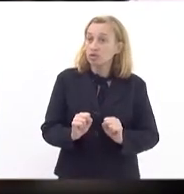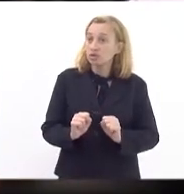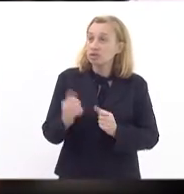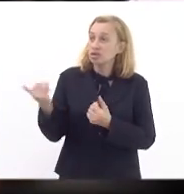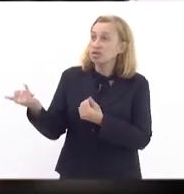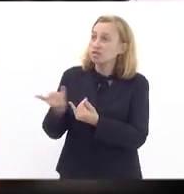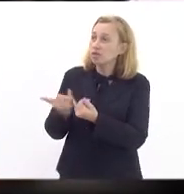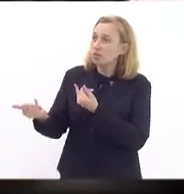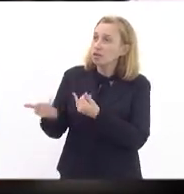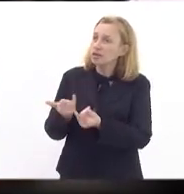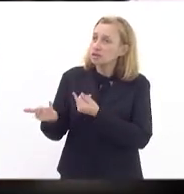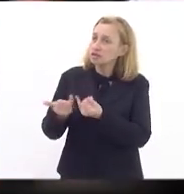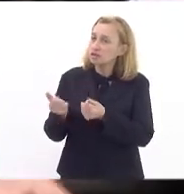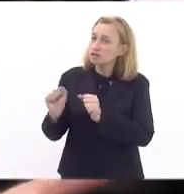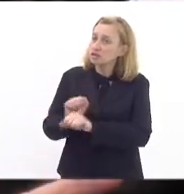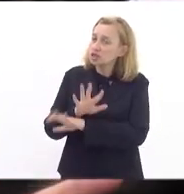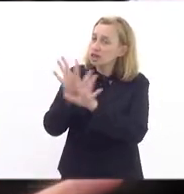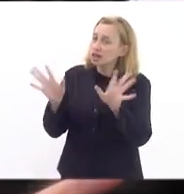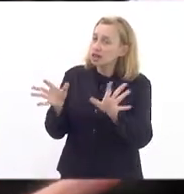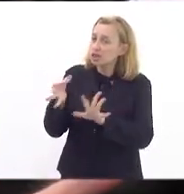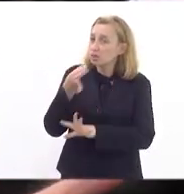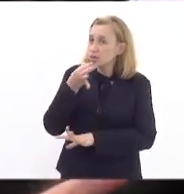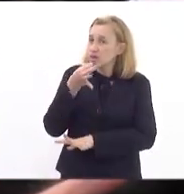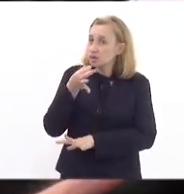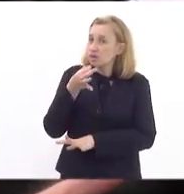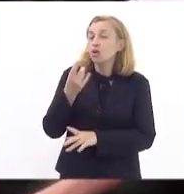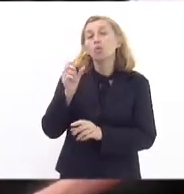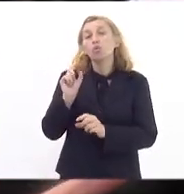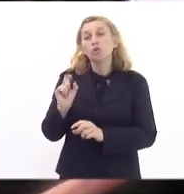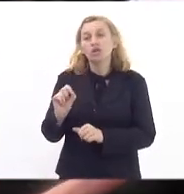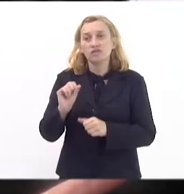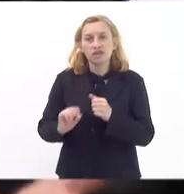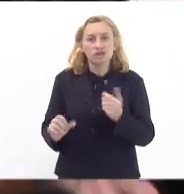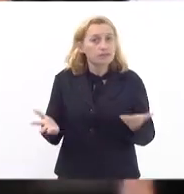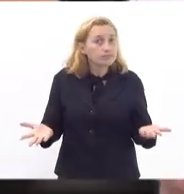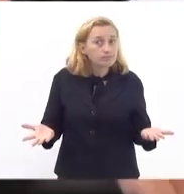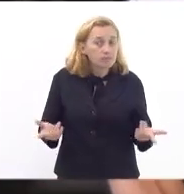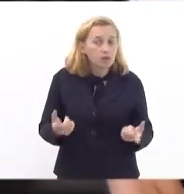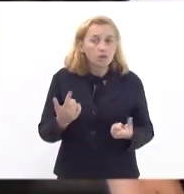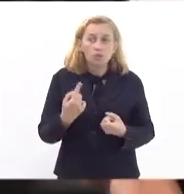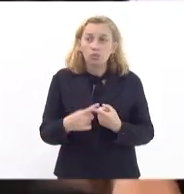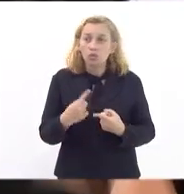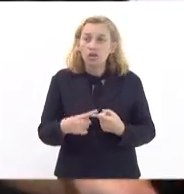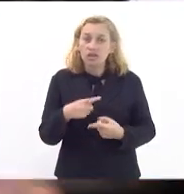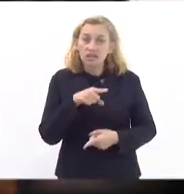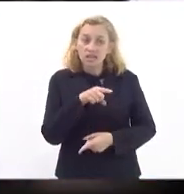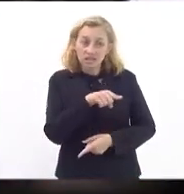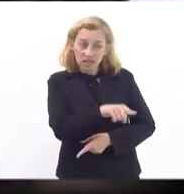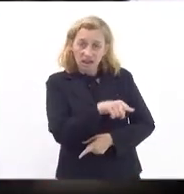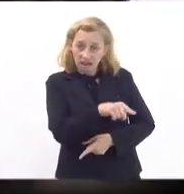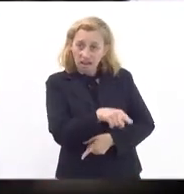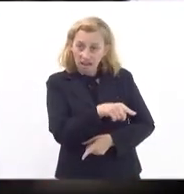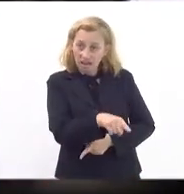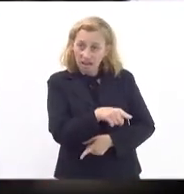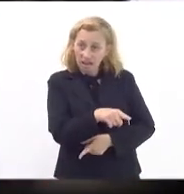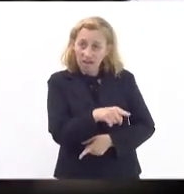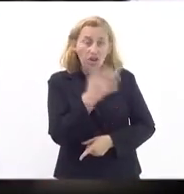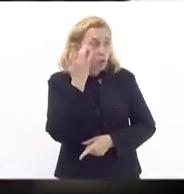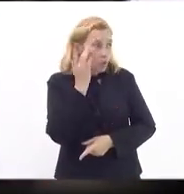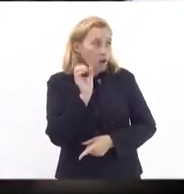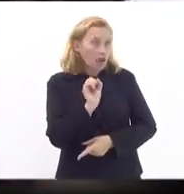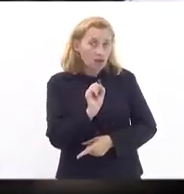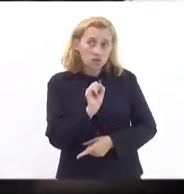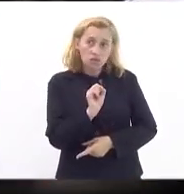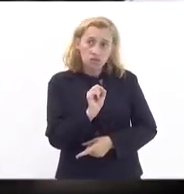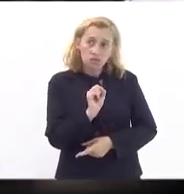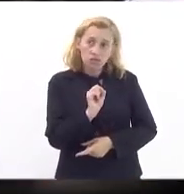para gente uma sugestão do que fazer que se tá lá na ponta né Eu acho que